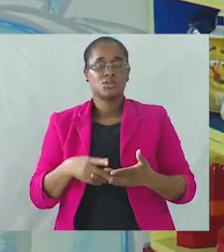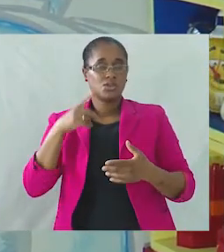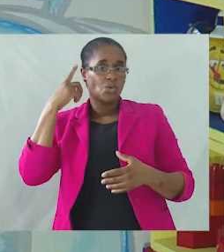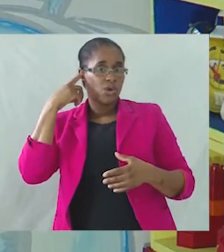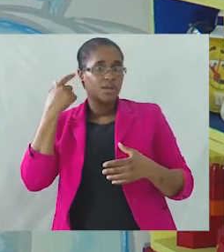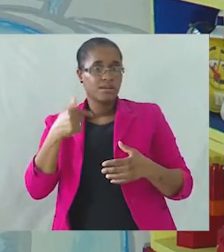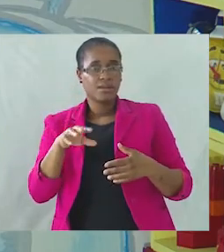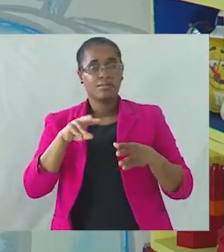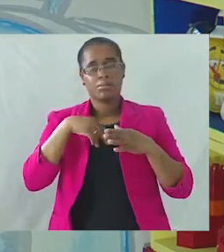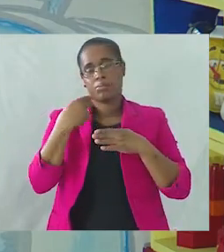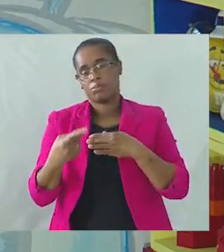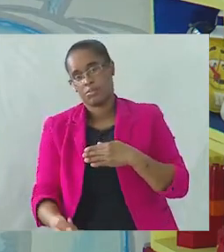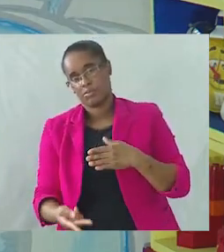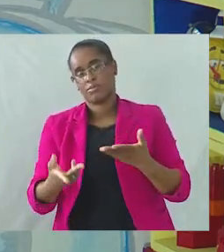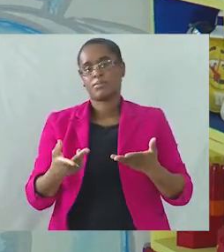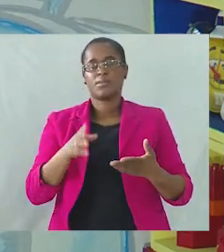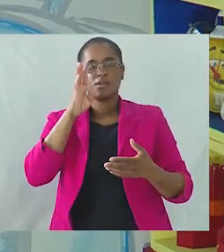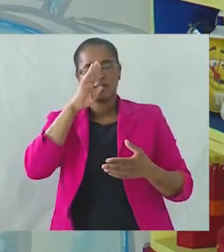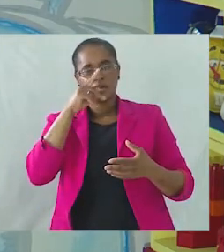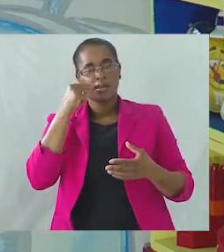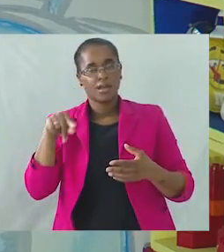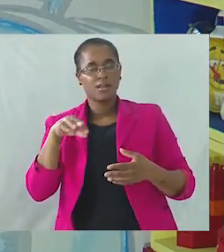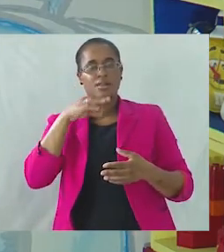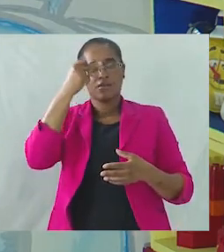terem caído. Se ele ficou uma pessoa